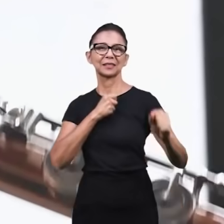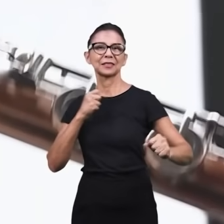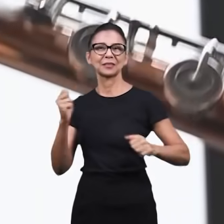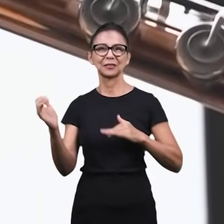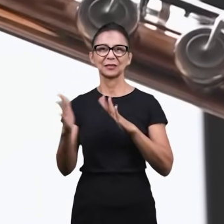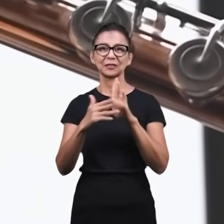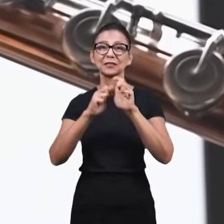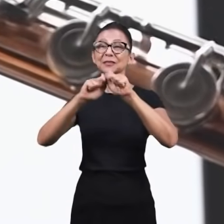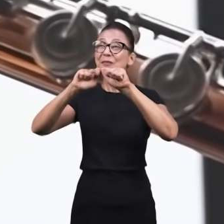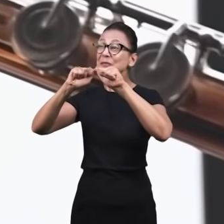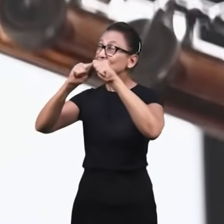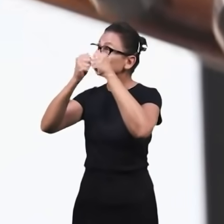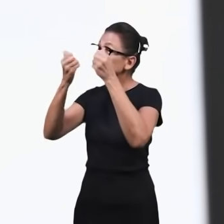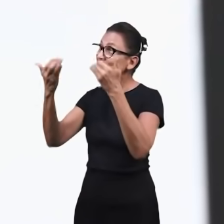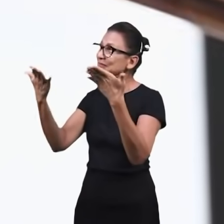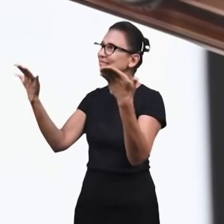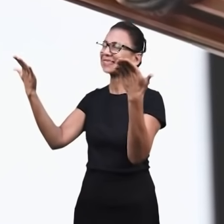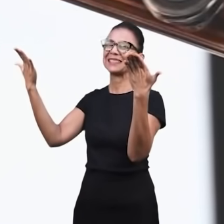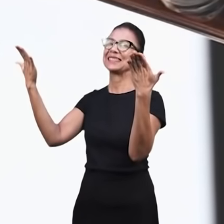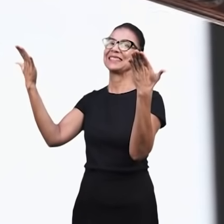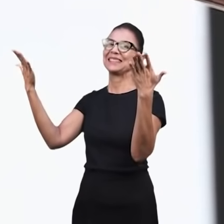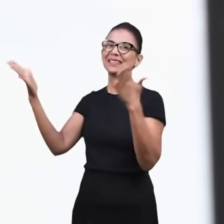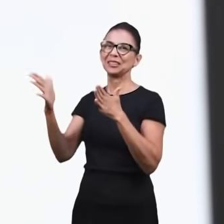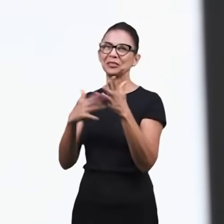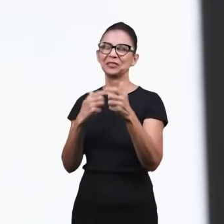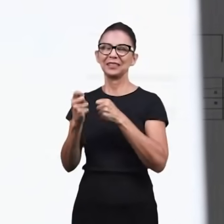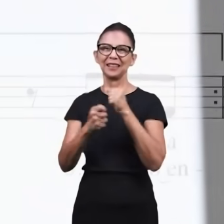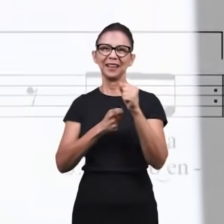Aleluia, eu te dou.